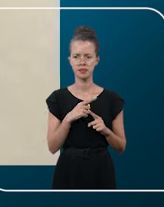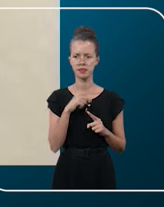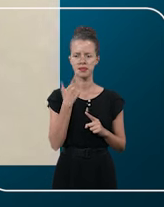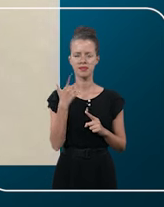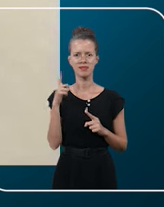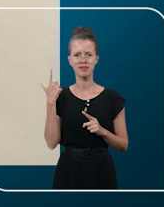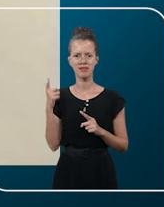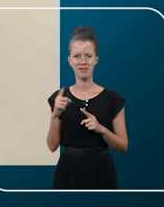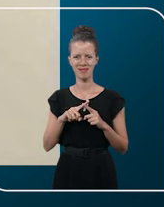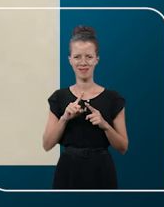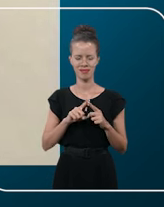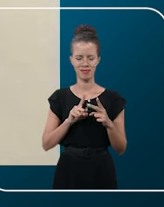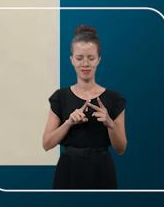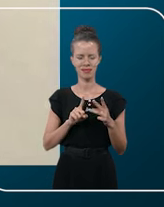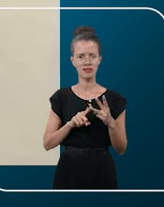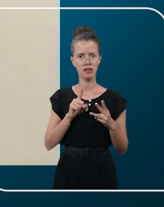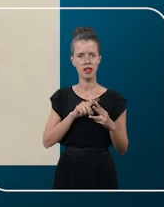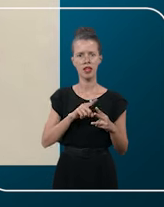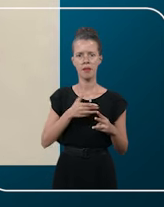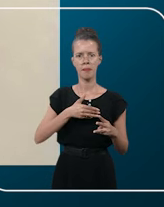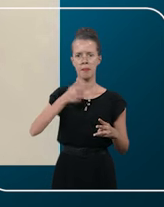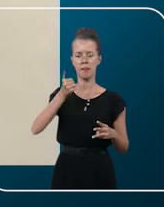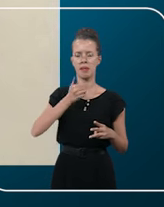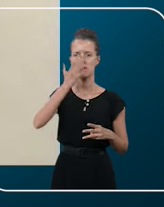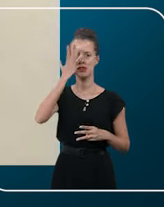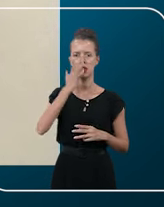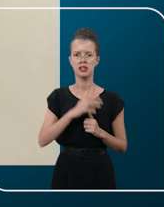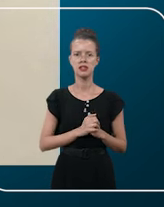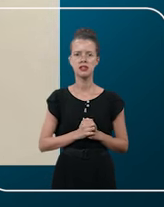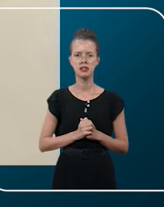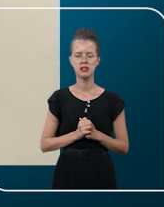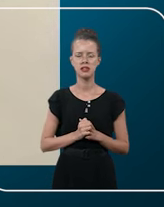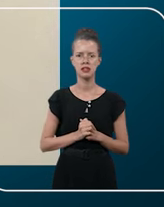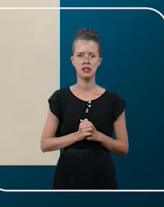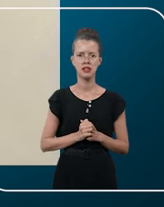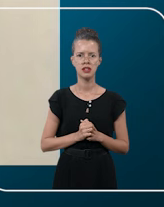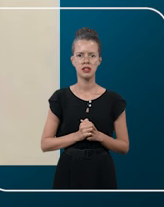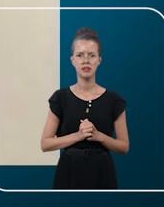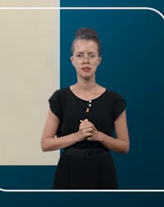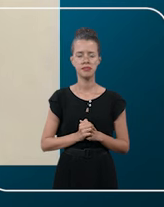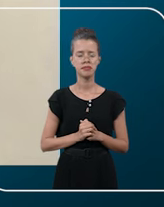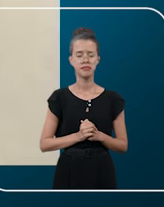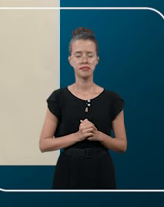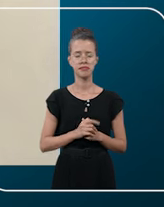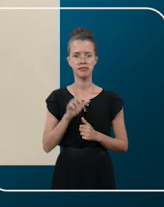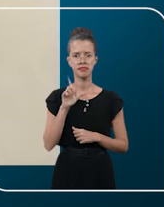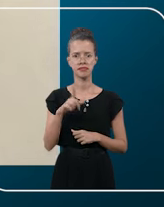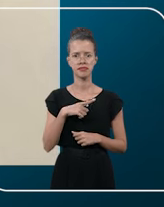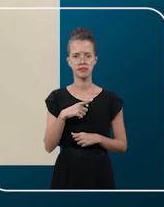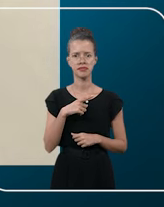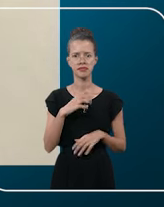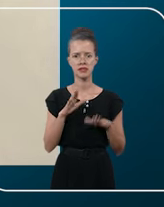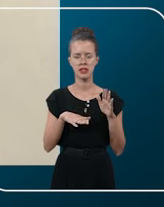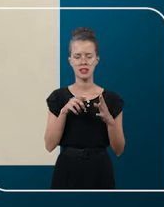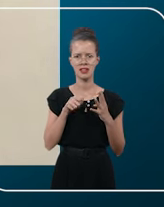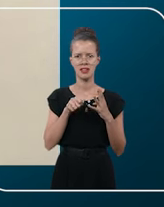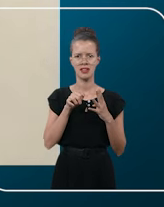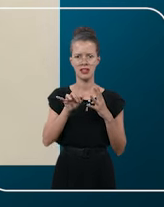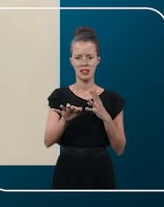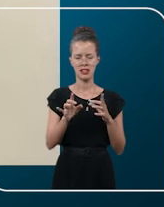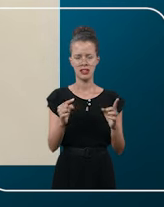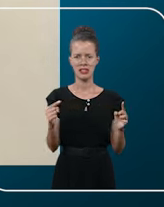provar. Mas, ainda assim, existe um pouco de divergência na jurisprudência a respeito